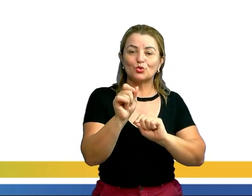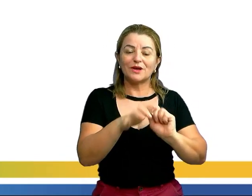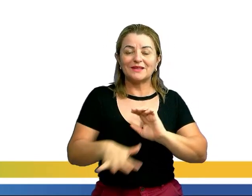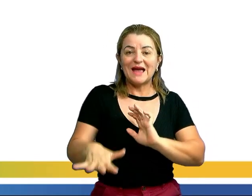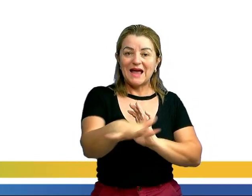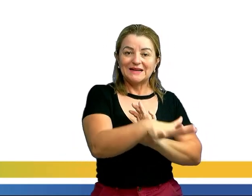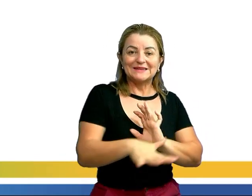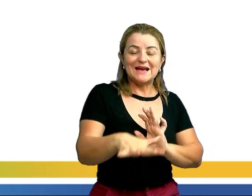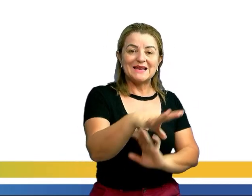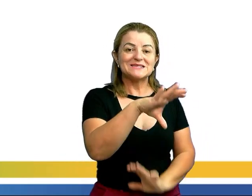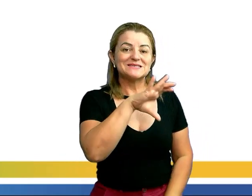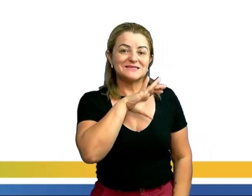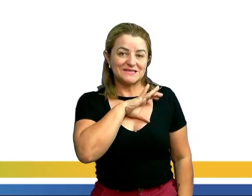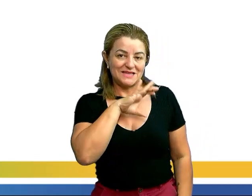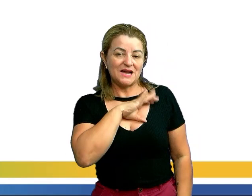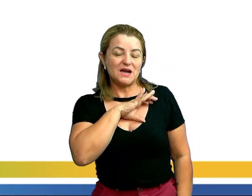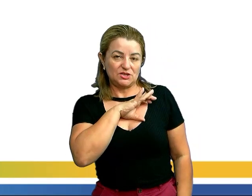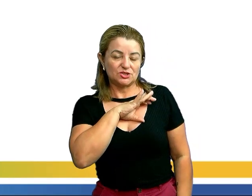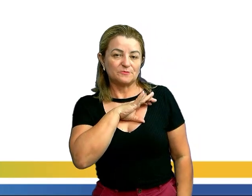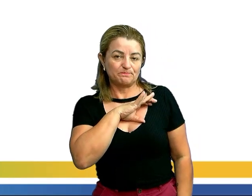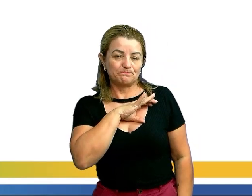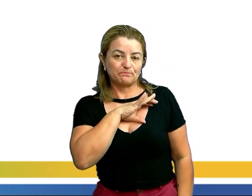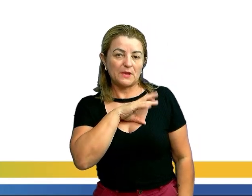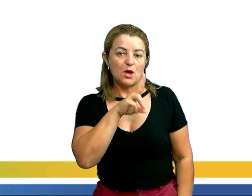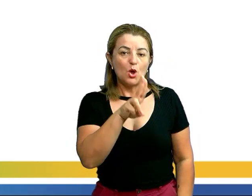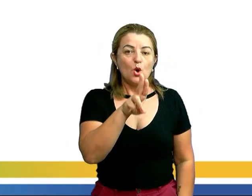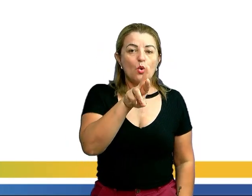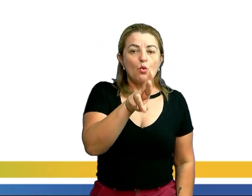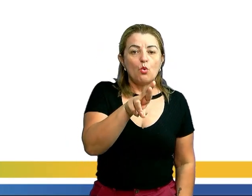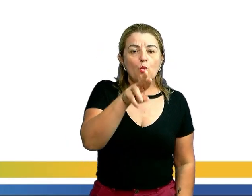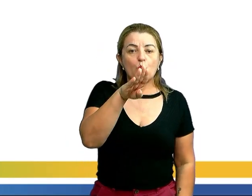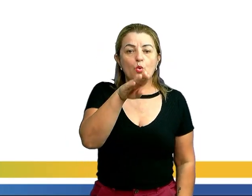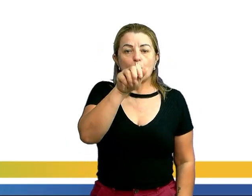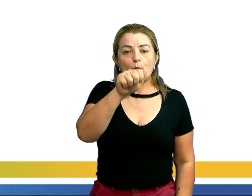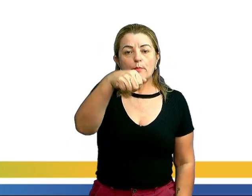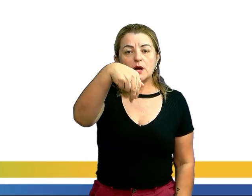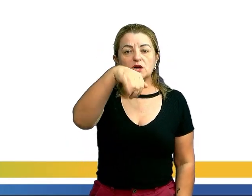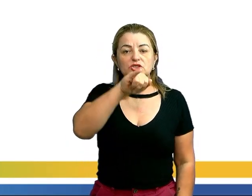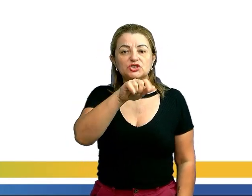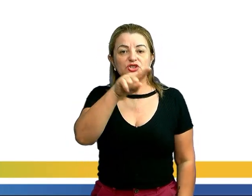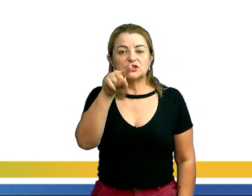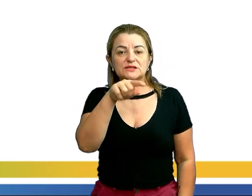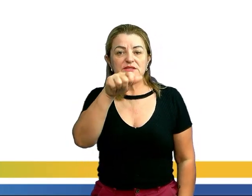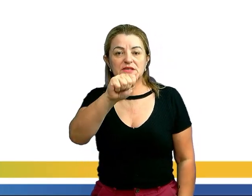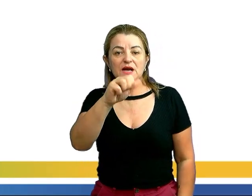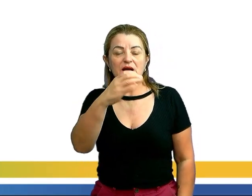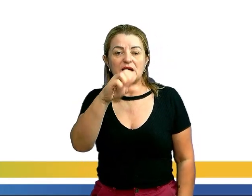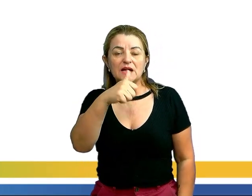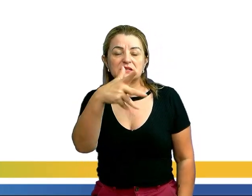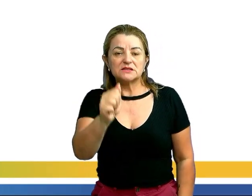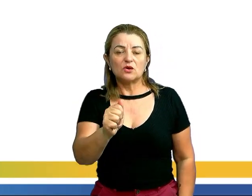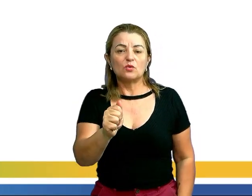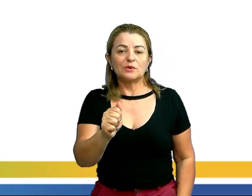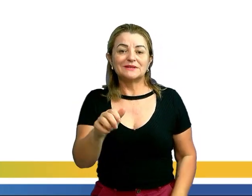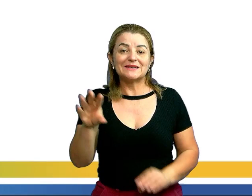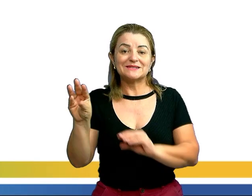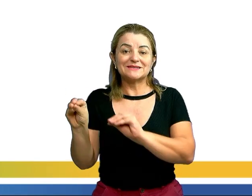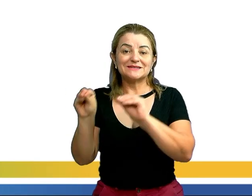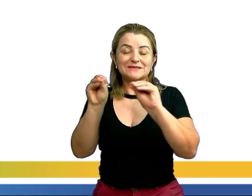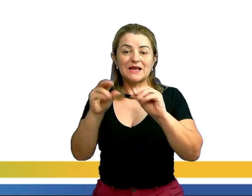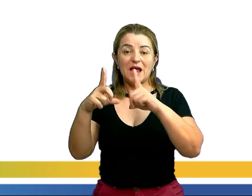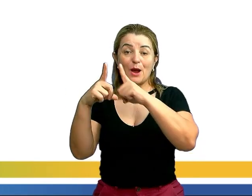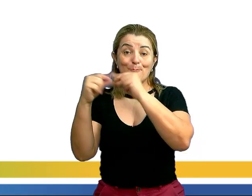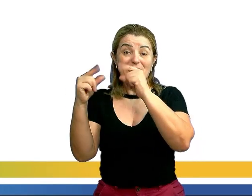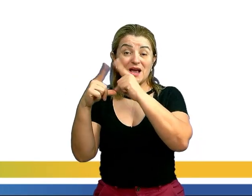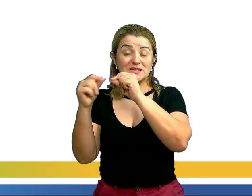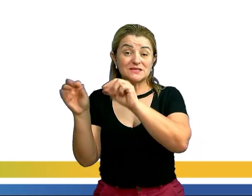urbanização de Brasília. Trazer Brasília para a região central já era uma ideia desde a antiguidade, desde